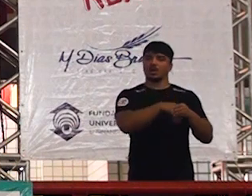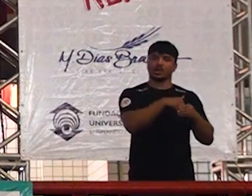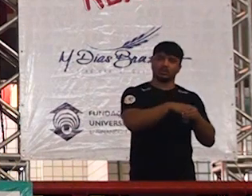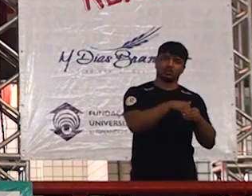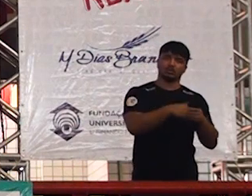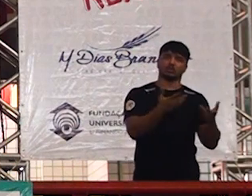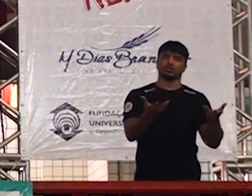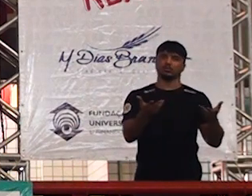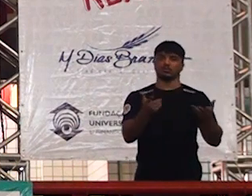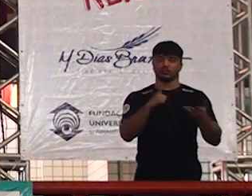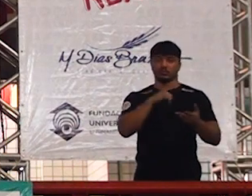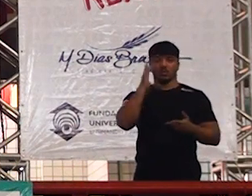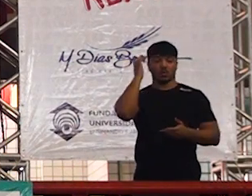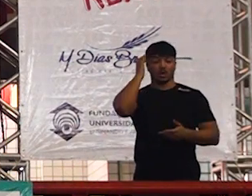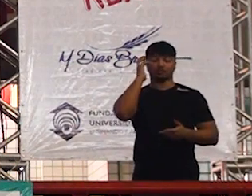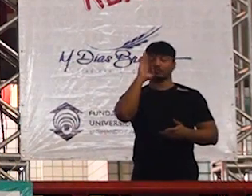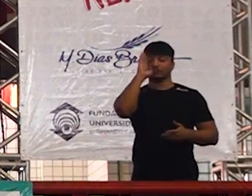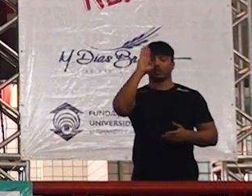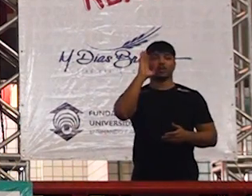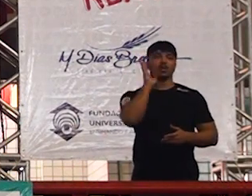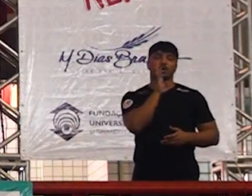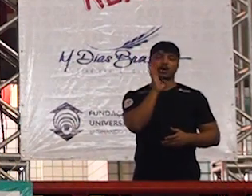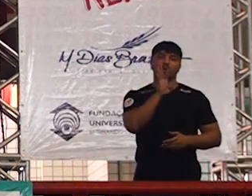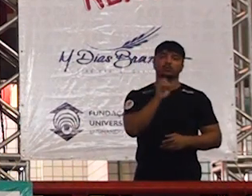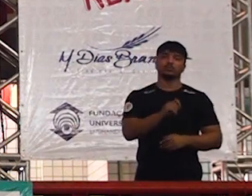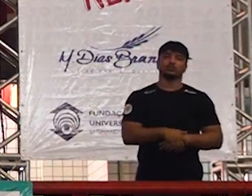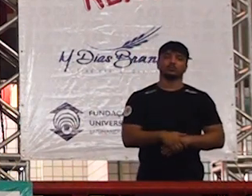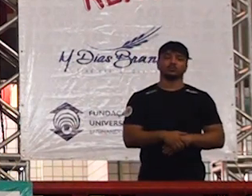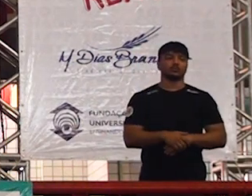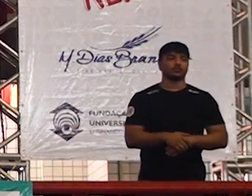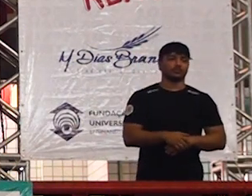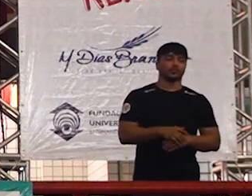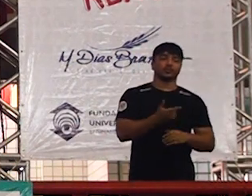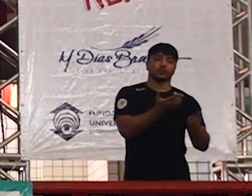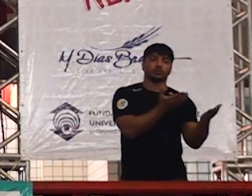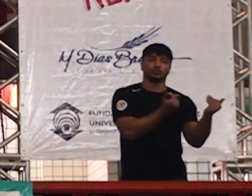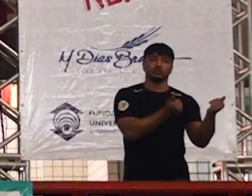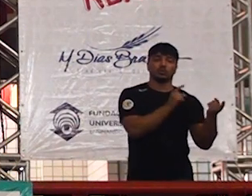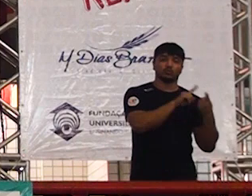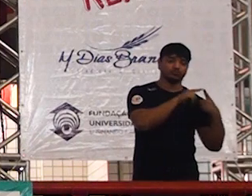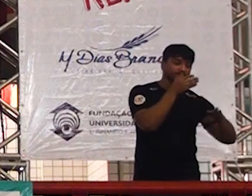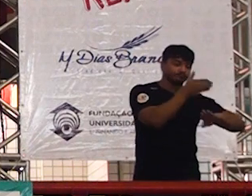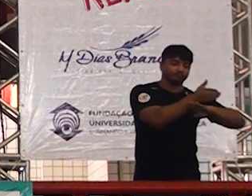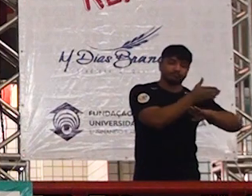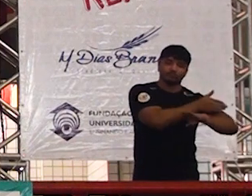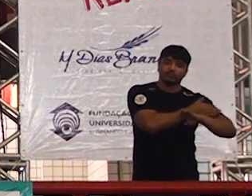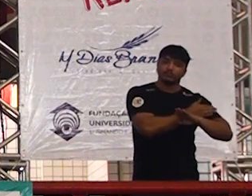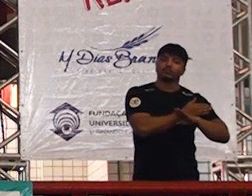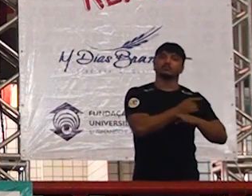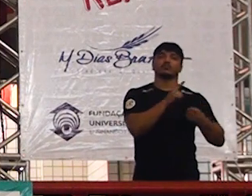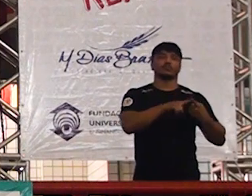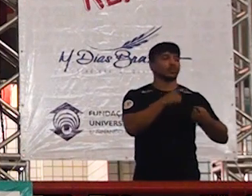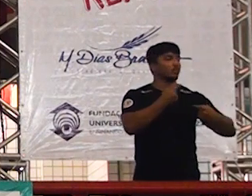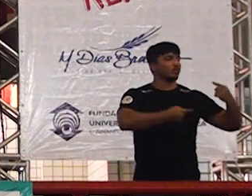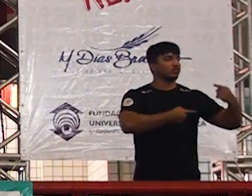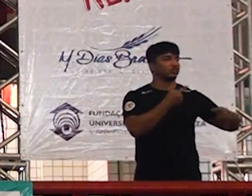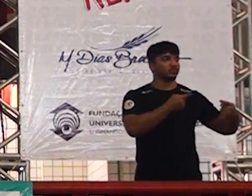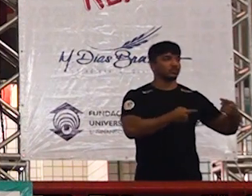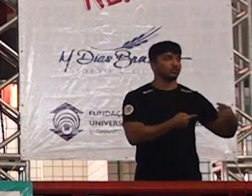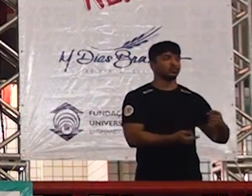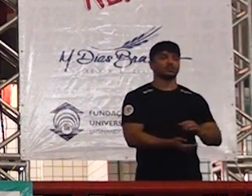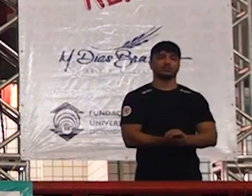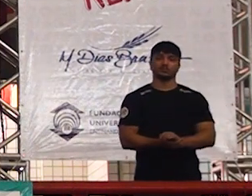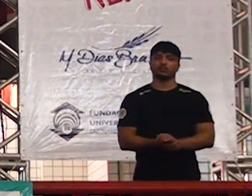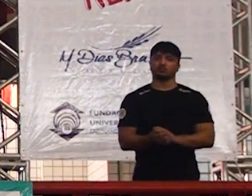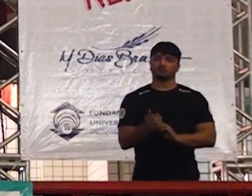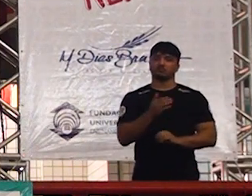eleições. O que eu acho mais legal, o jovem e a participação na política.